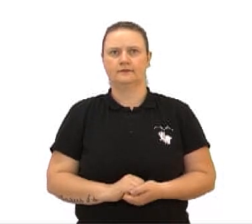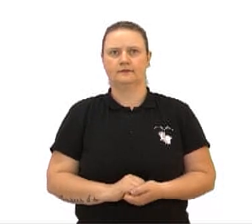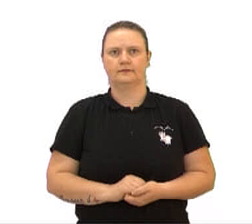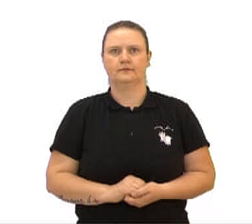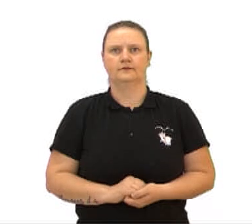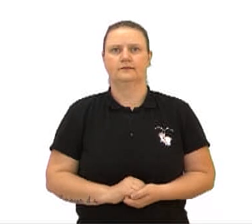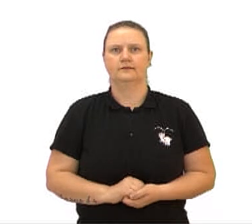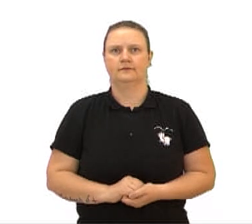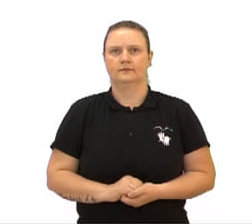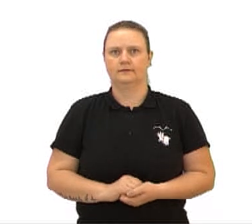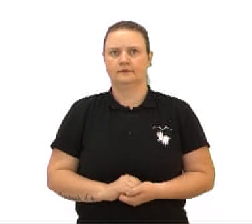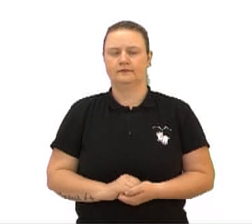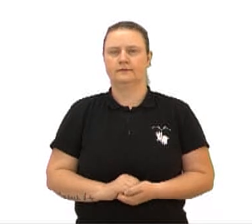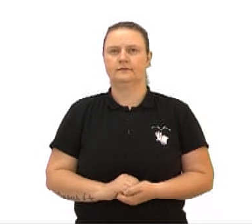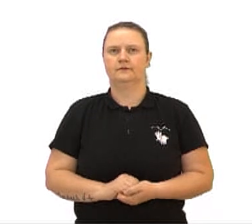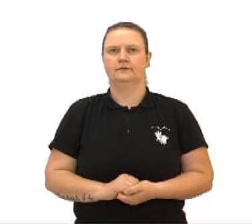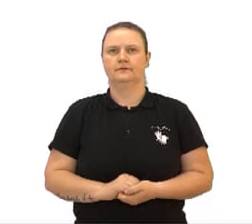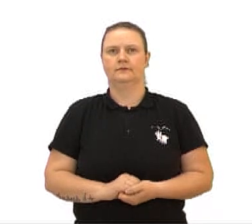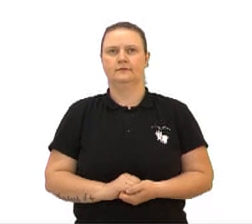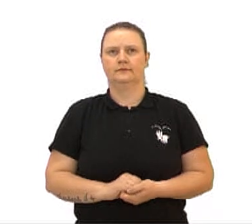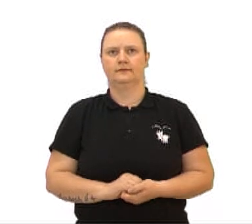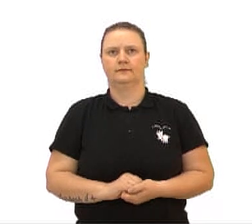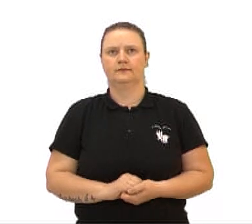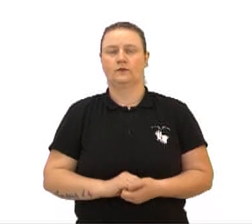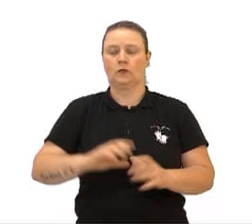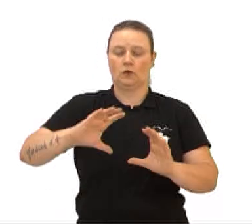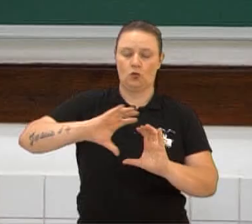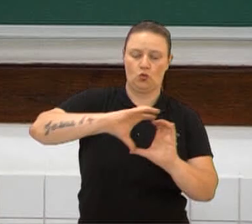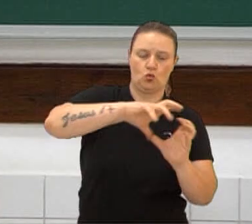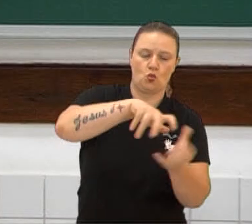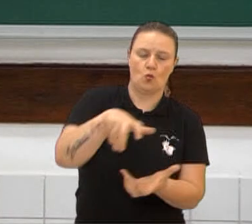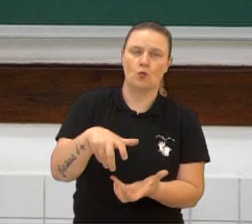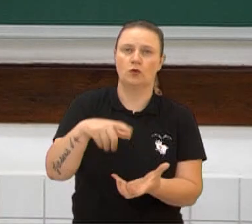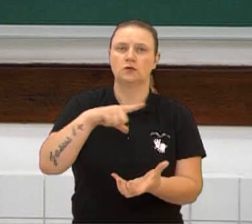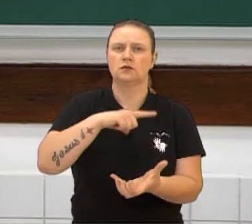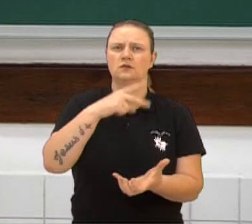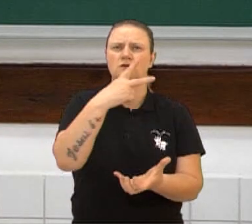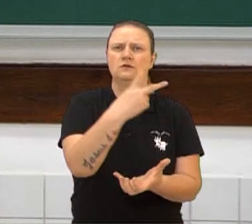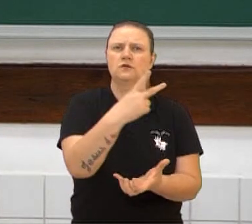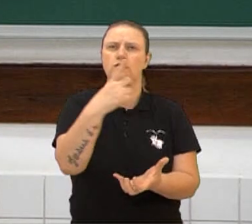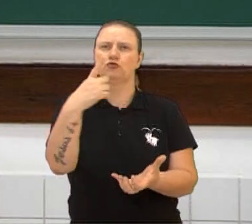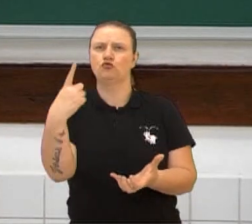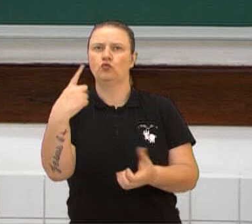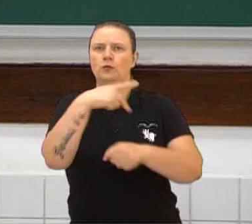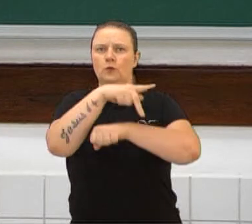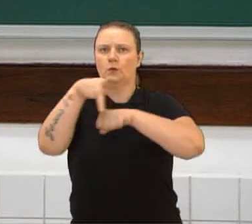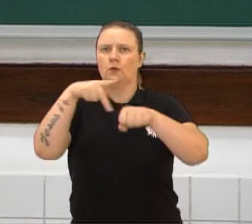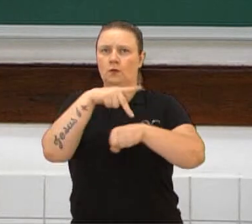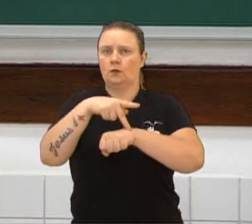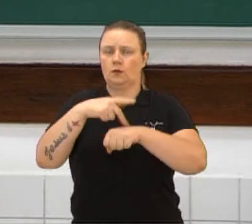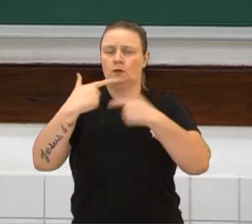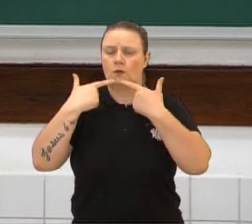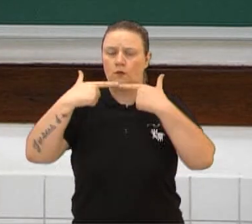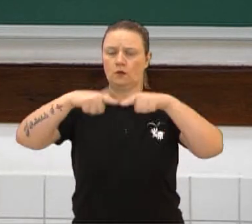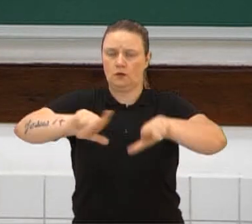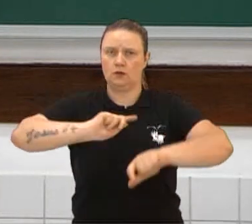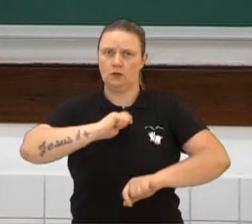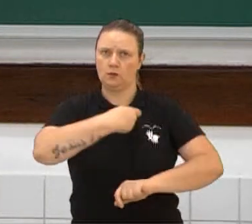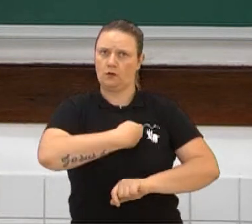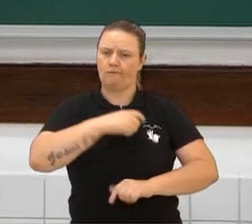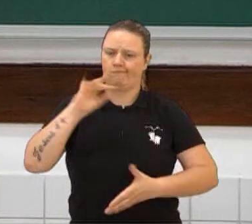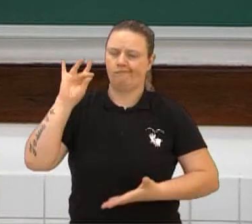que dominó buena parte de estos continentes. Então, no mundo, há 21 países que têm o espanhol como língua oficial. A